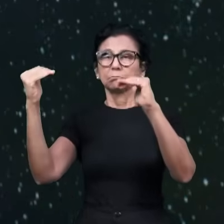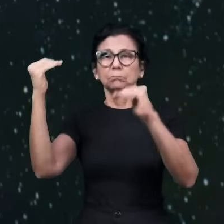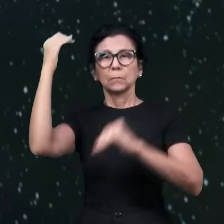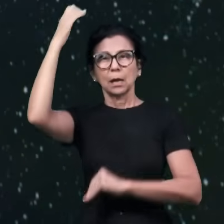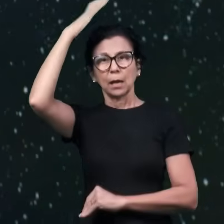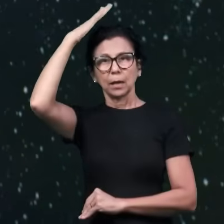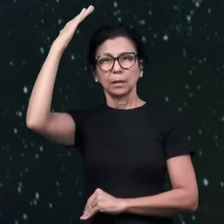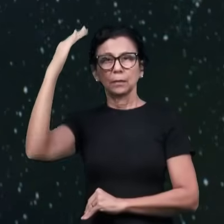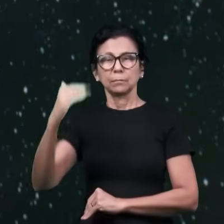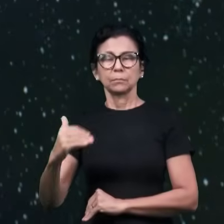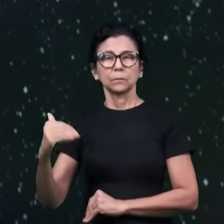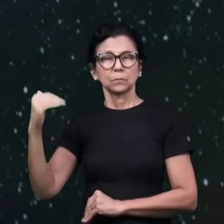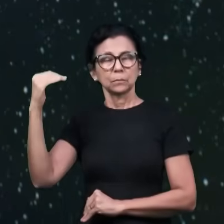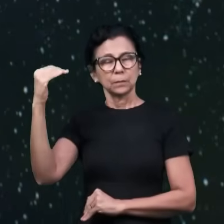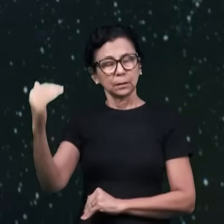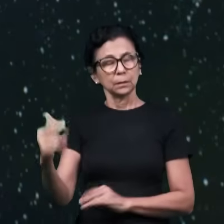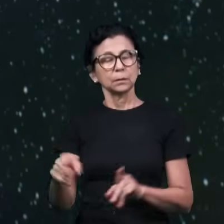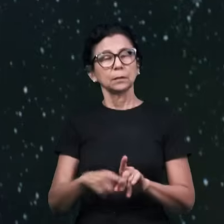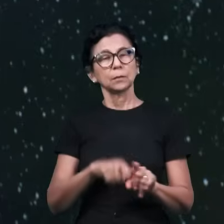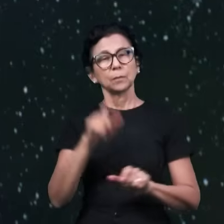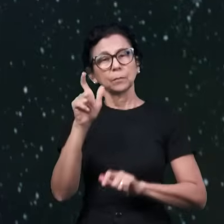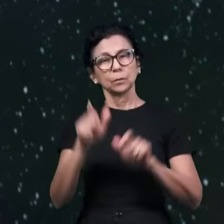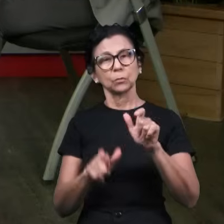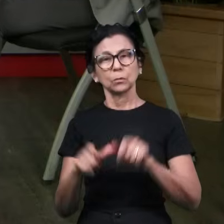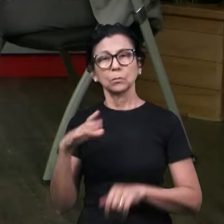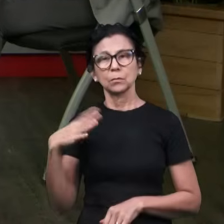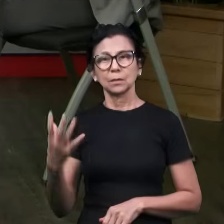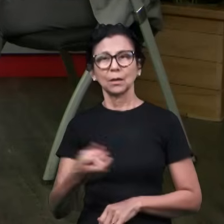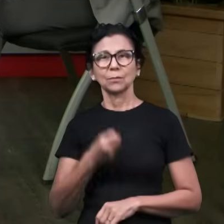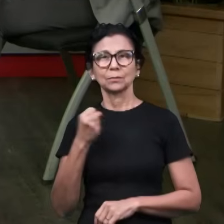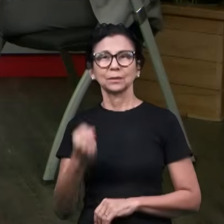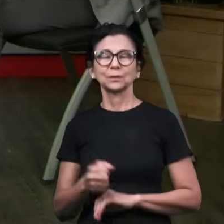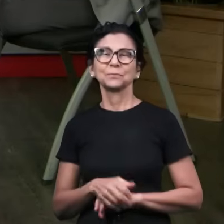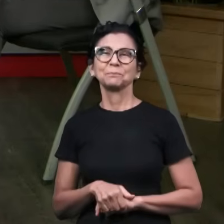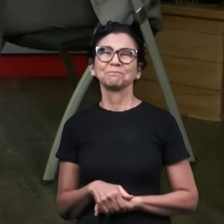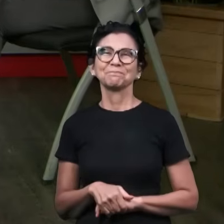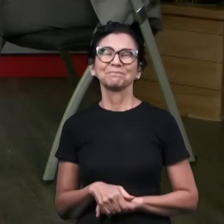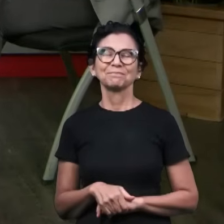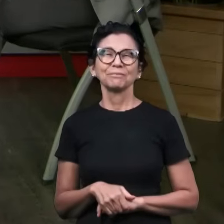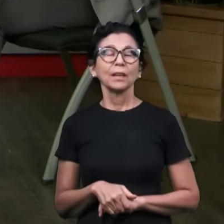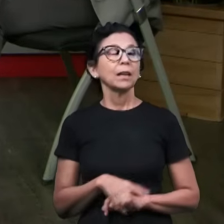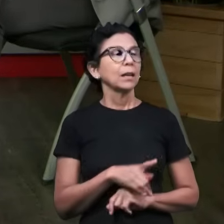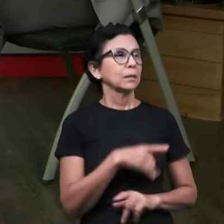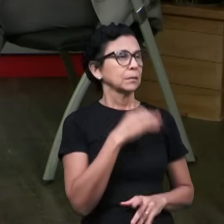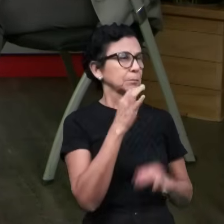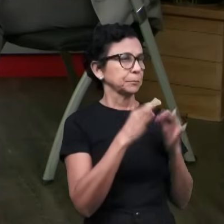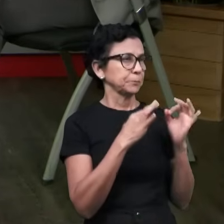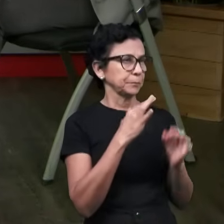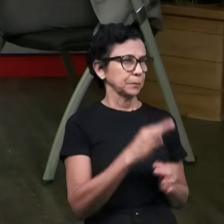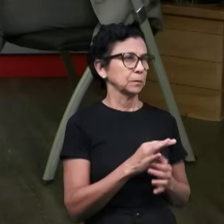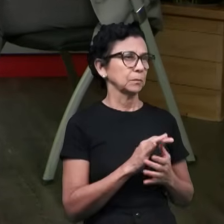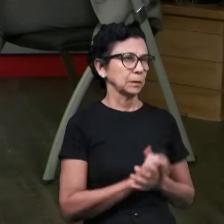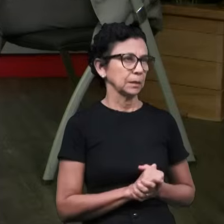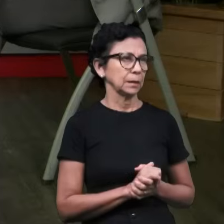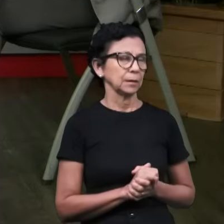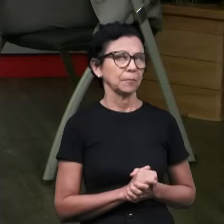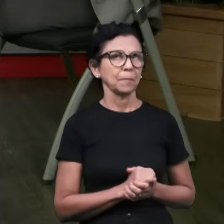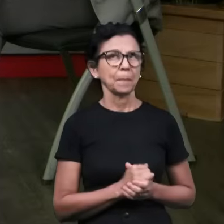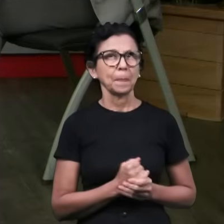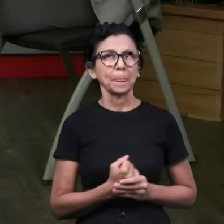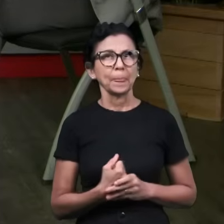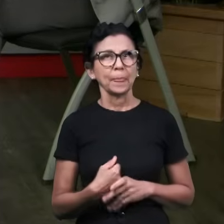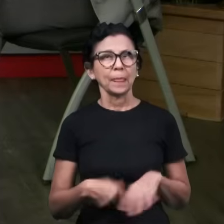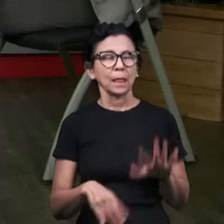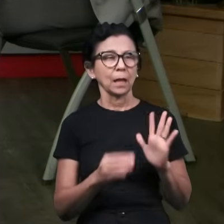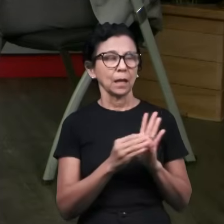dada a todo aquele que nele crê. Glória a Jesus. Sérgio, eu sempre comento que uma das coisas ruins dos conteúdos da Rádio Manaim,